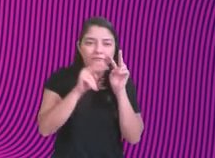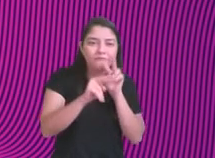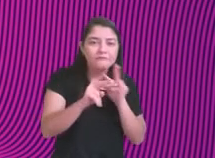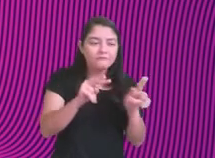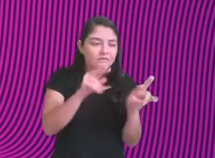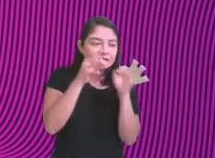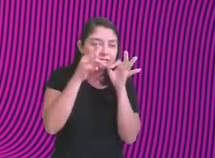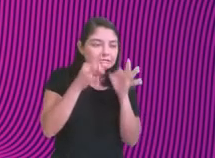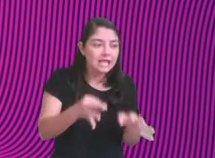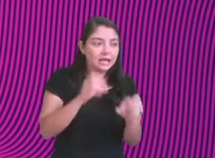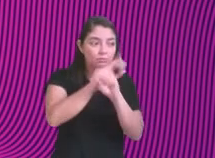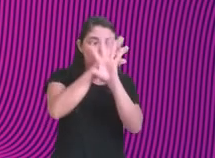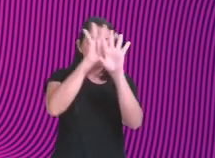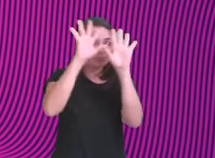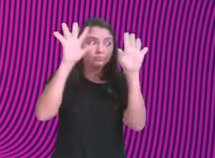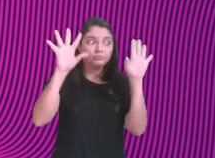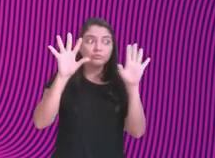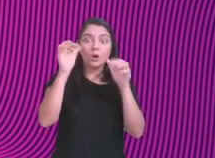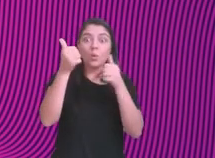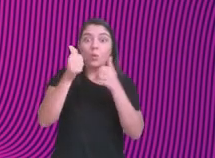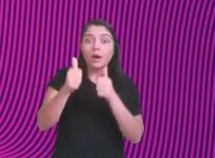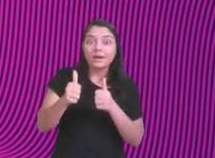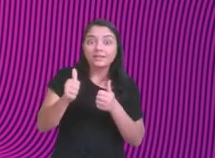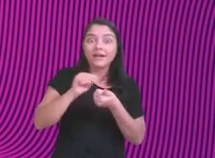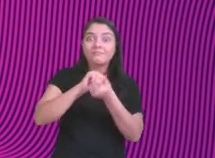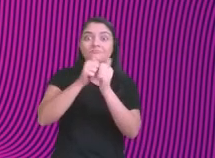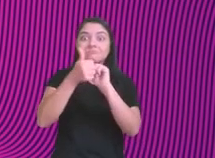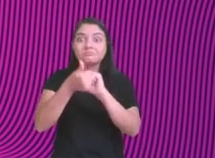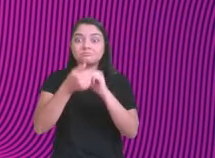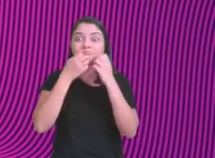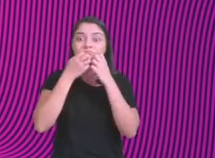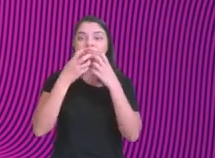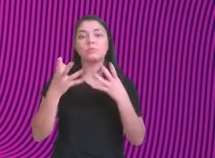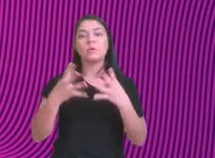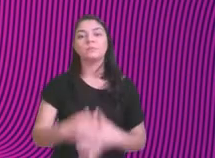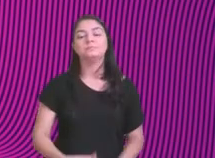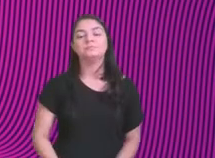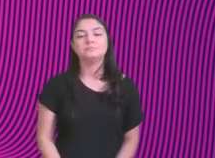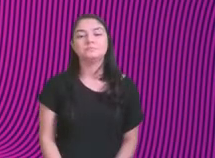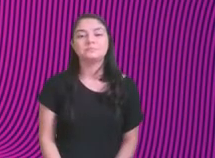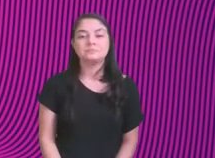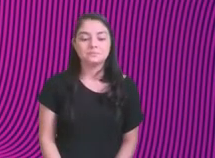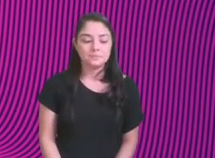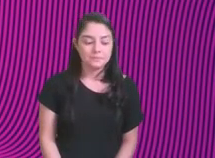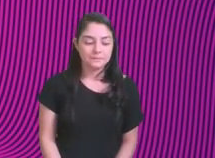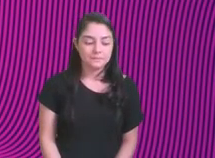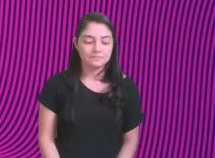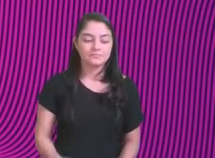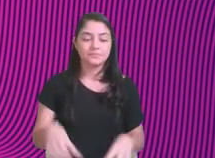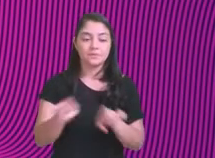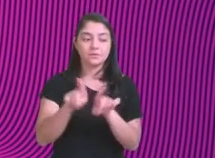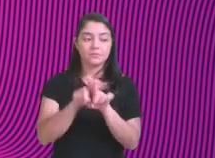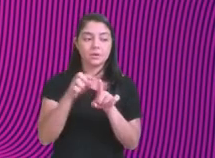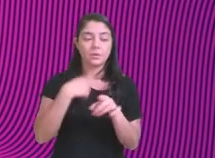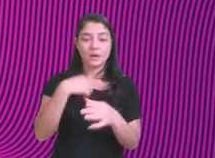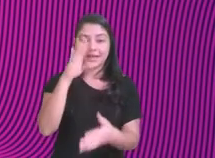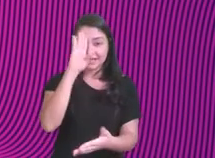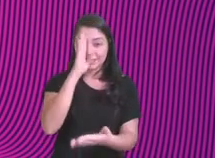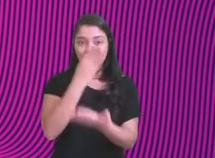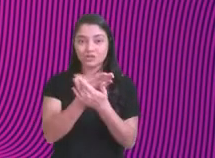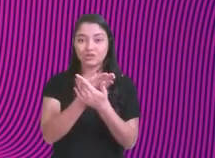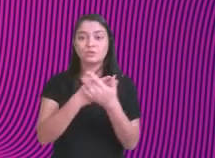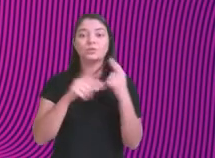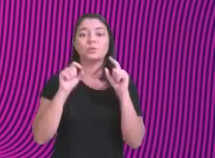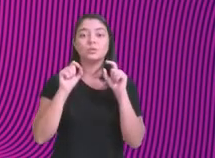que realmente facilita essa dissecção lateral. Eu acredito que o Rodrigo talvez tenha uma opinião